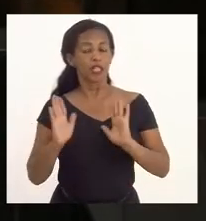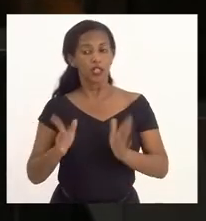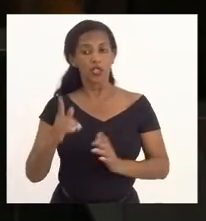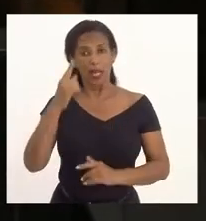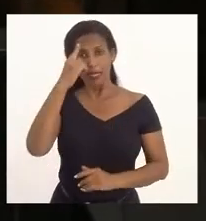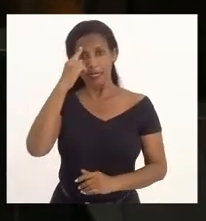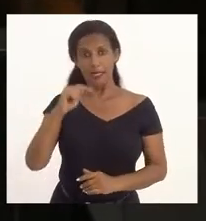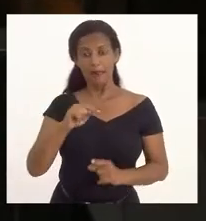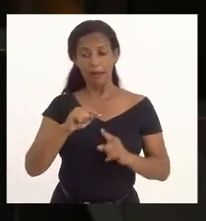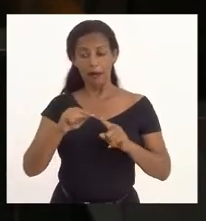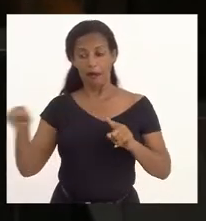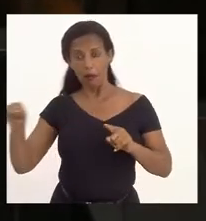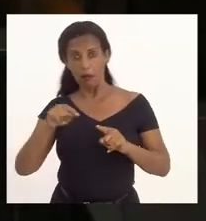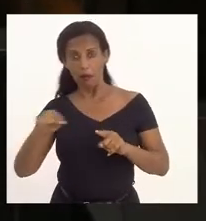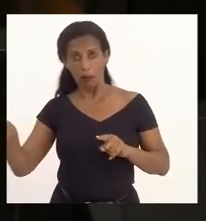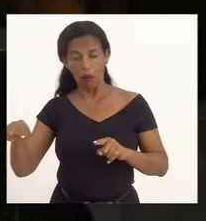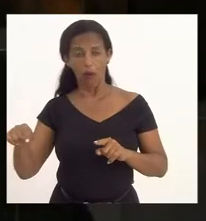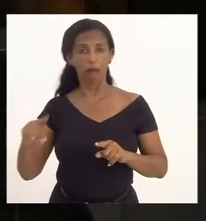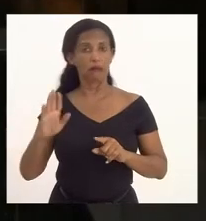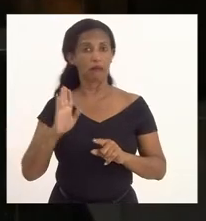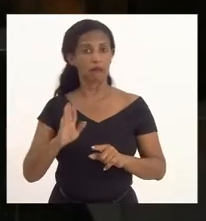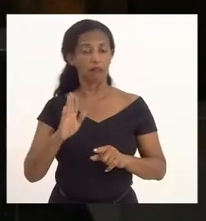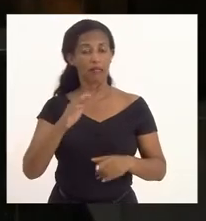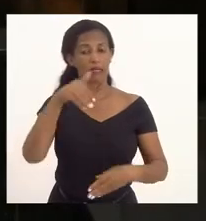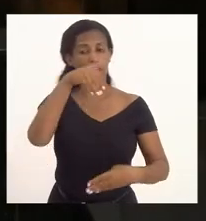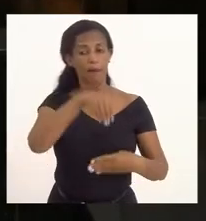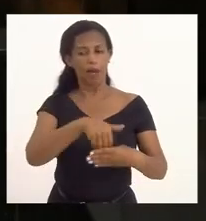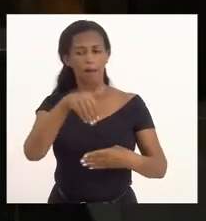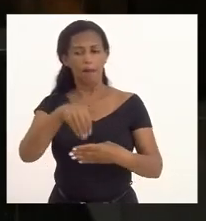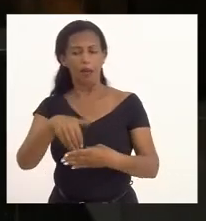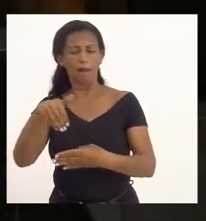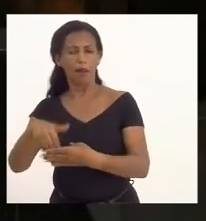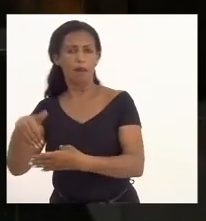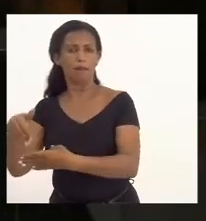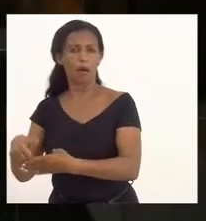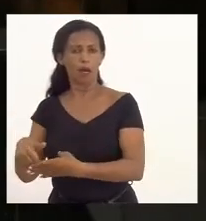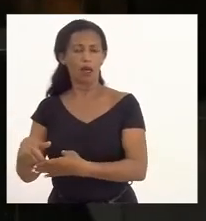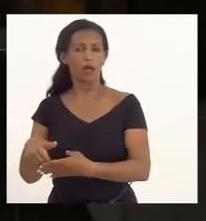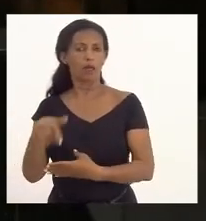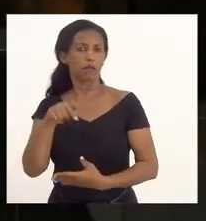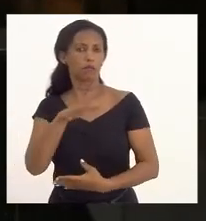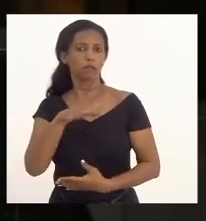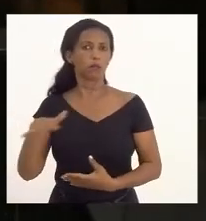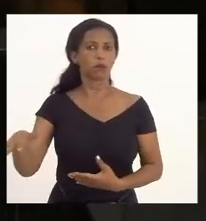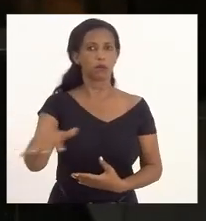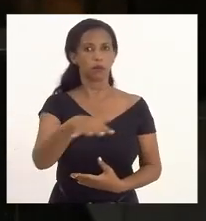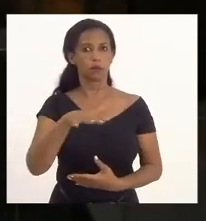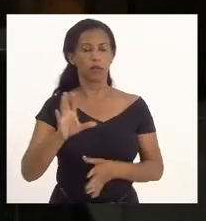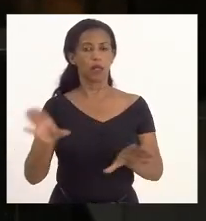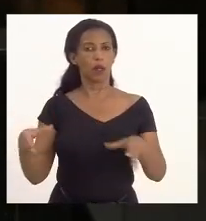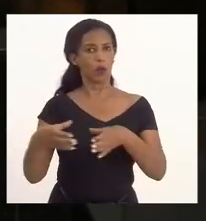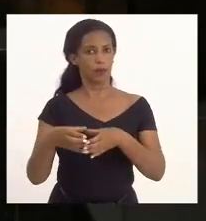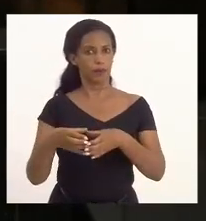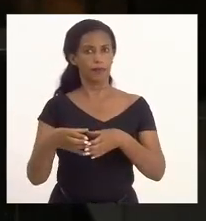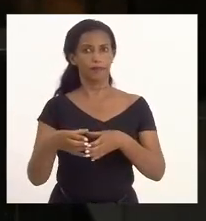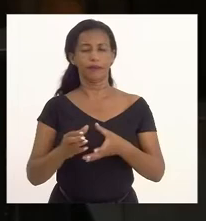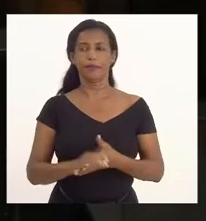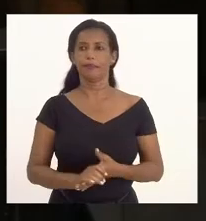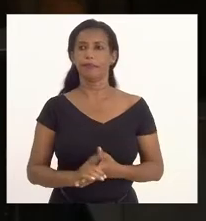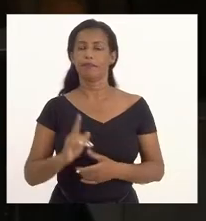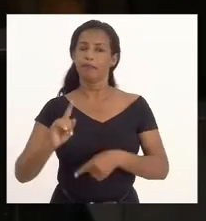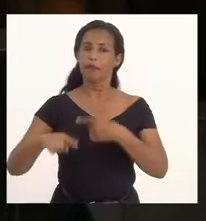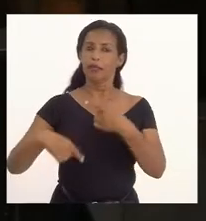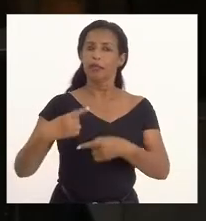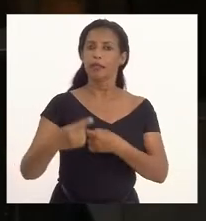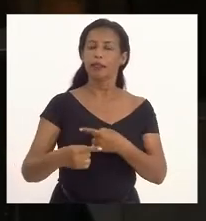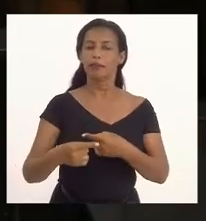semana que vem essas emendas serão apreciadas no âmbito da comissão, para